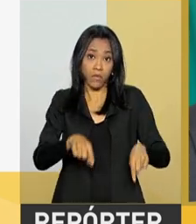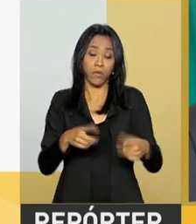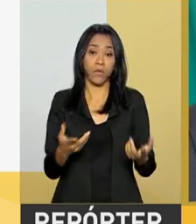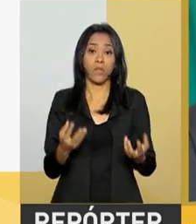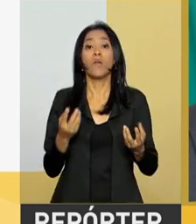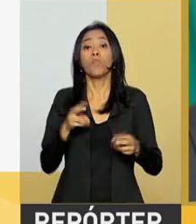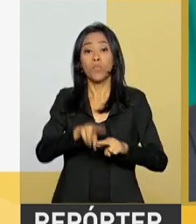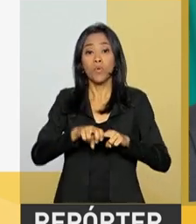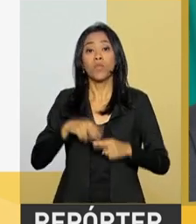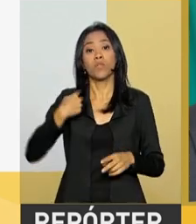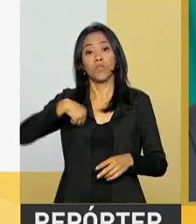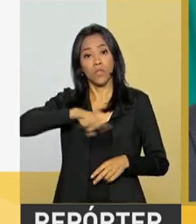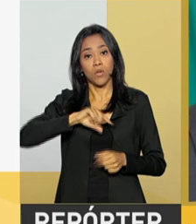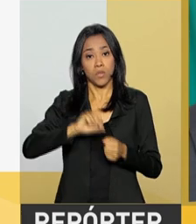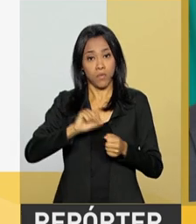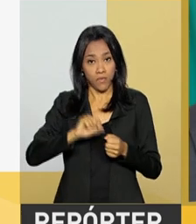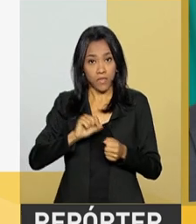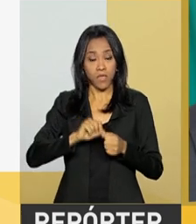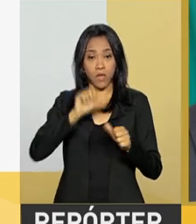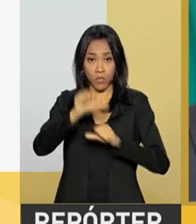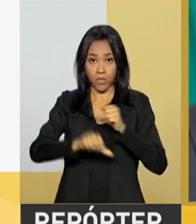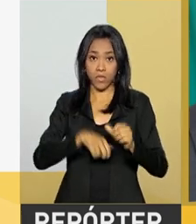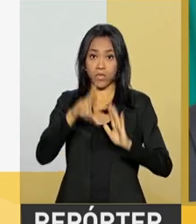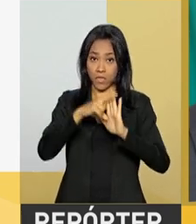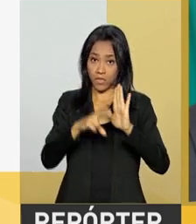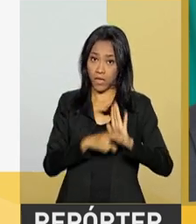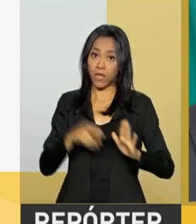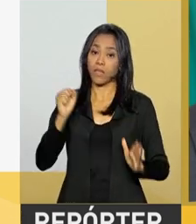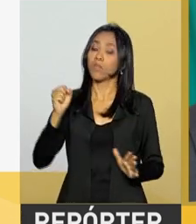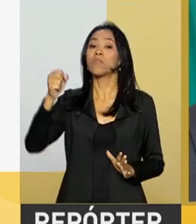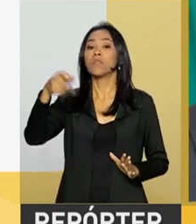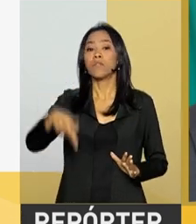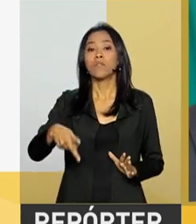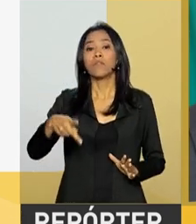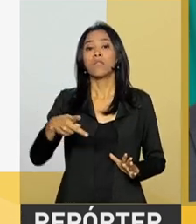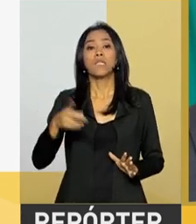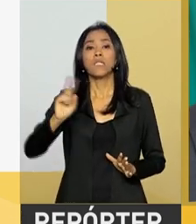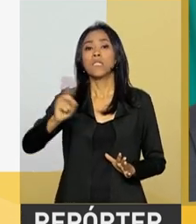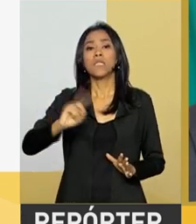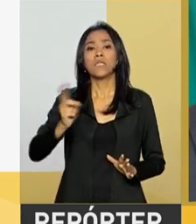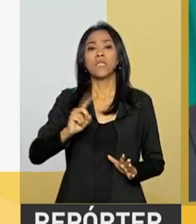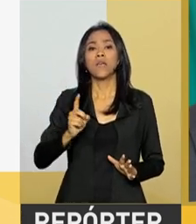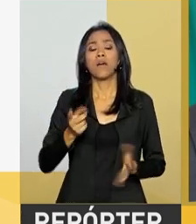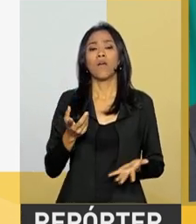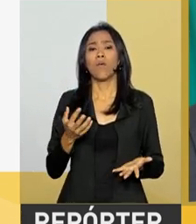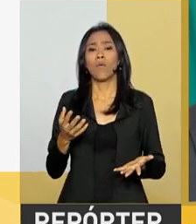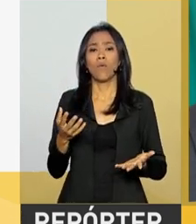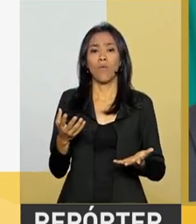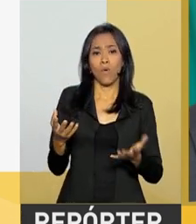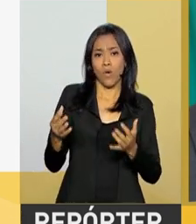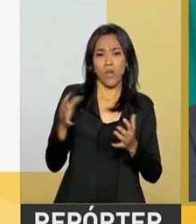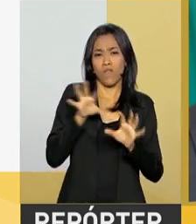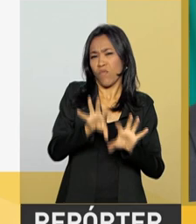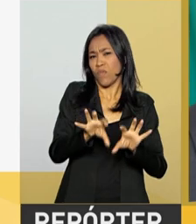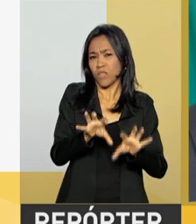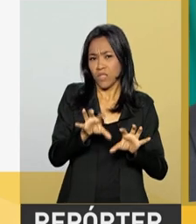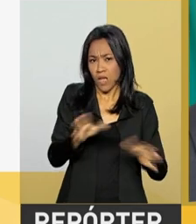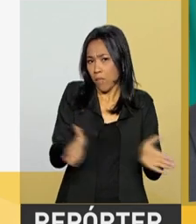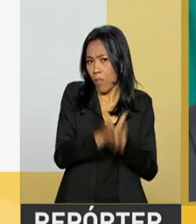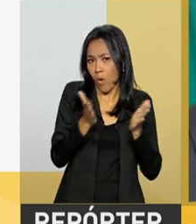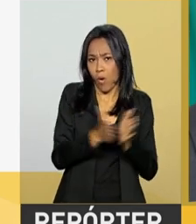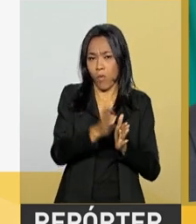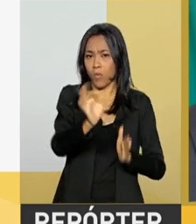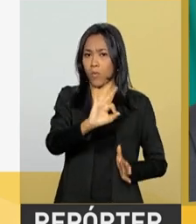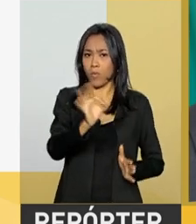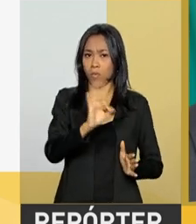nós estamos fazendo uma reforma da Previdência, Mário, me permita dizer, que não atinge os mais pobres. Eu acho que nós vamos conseguir